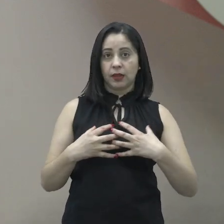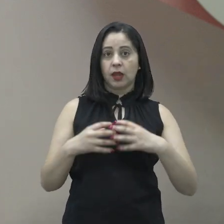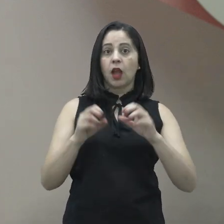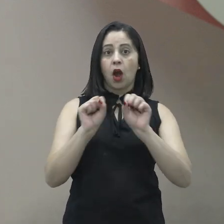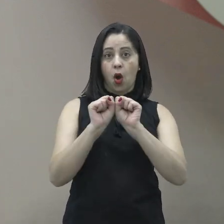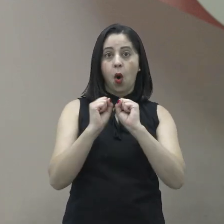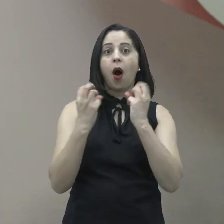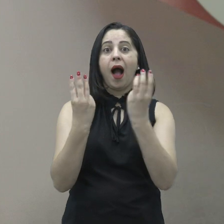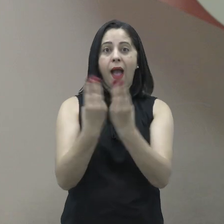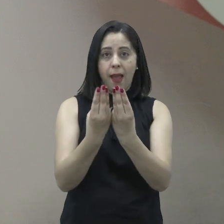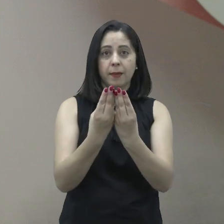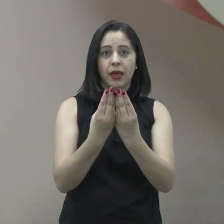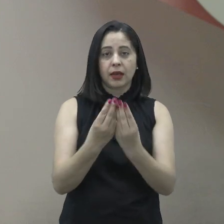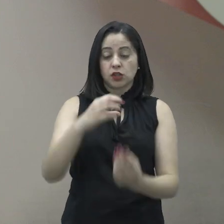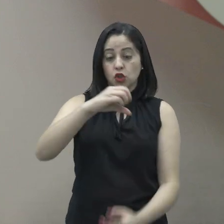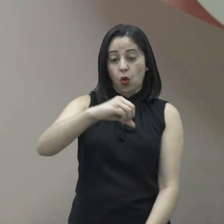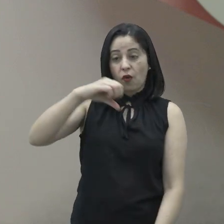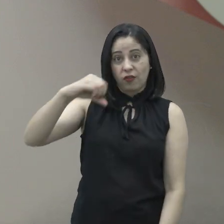da Saúde,